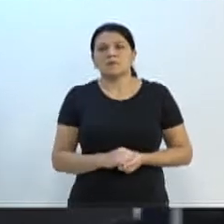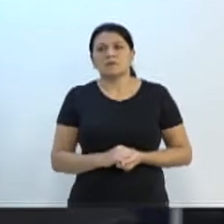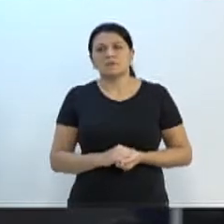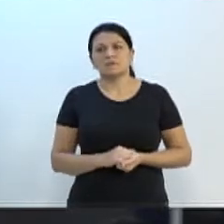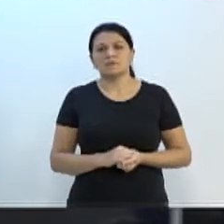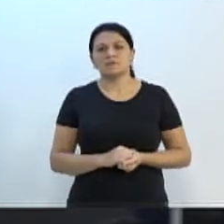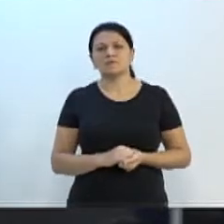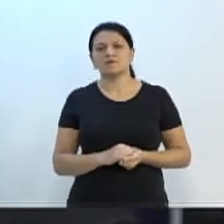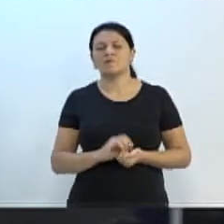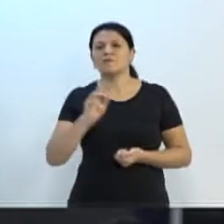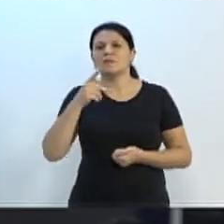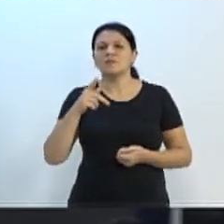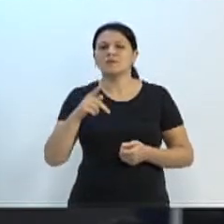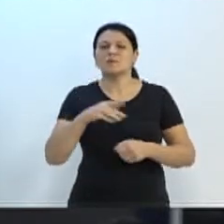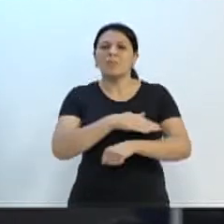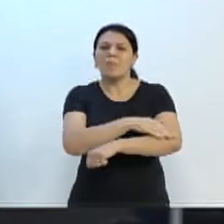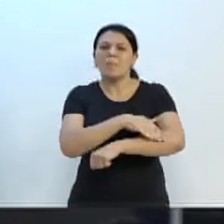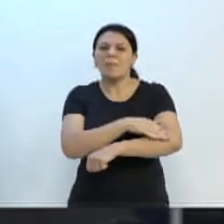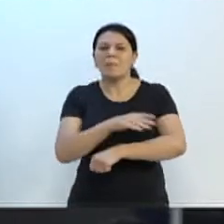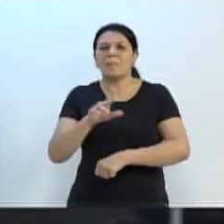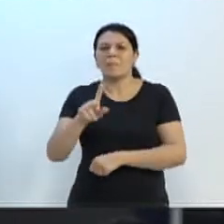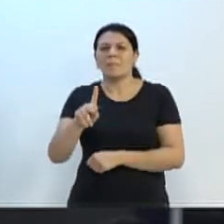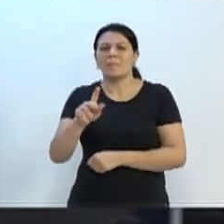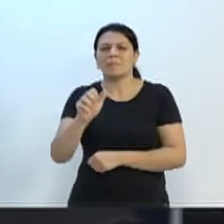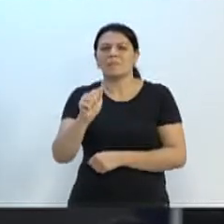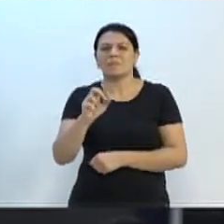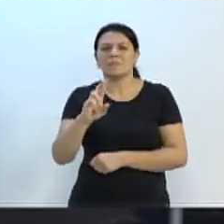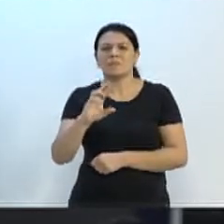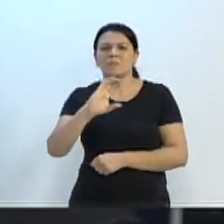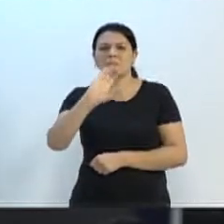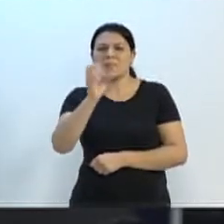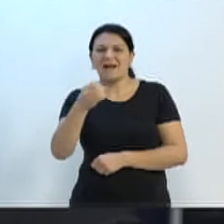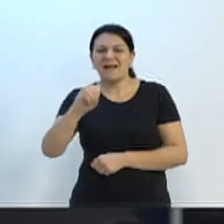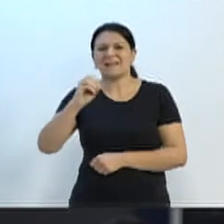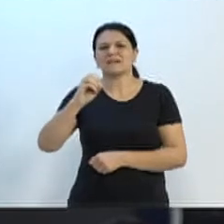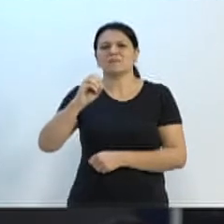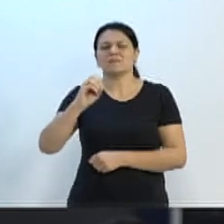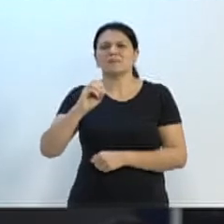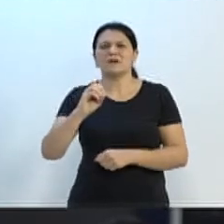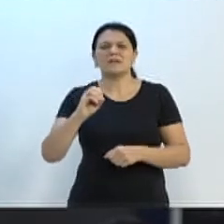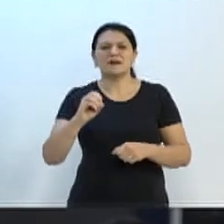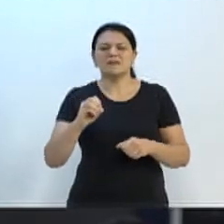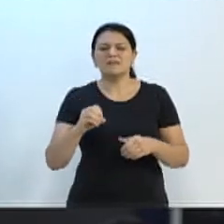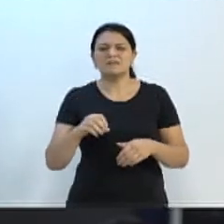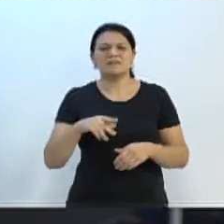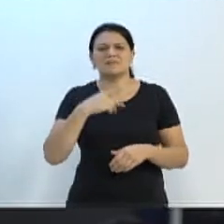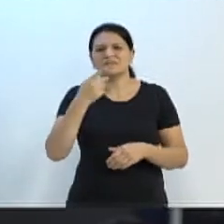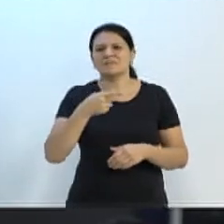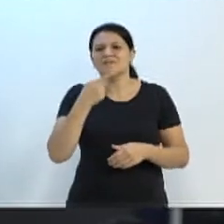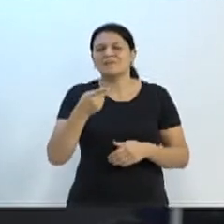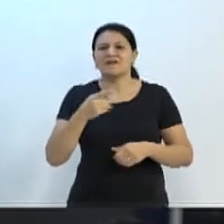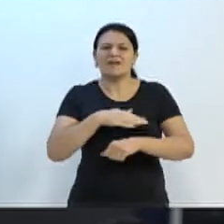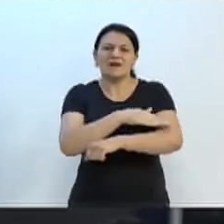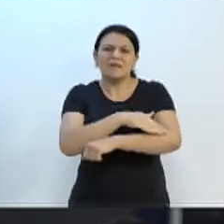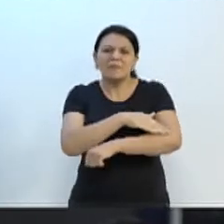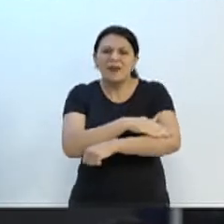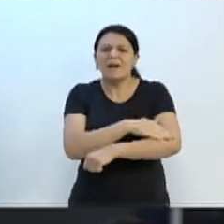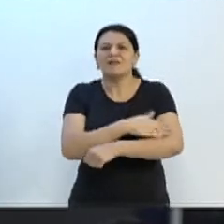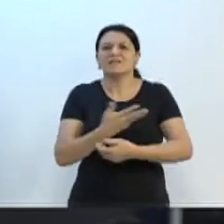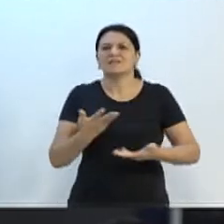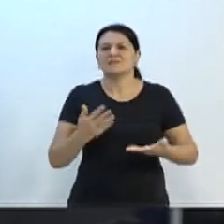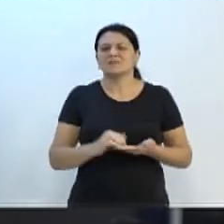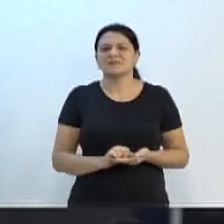do Parcão, mas aproveitar falar do Parcão, falar dos parquinhos, dos parques, das praças, enfim, Podíamos